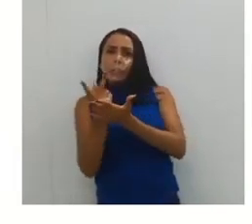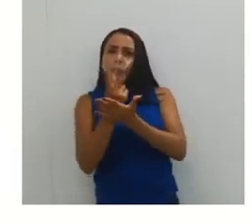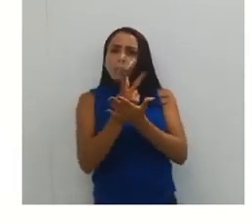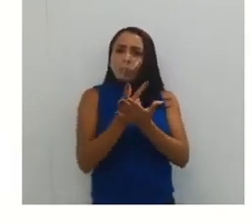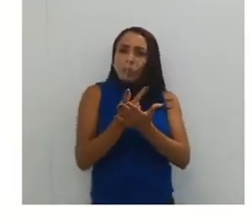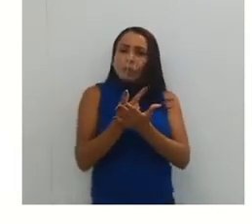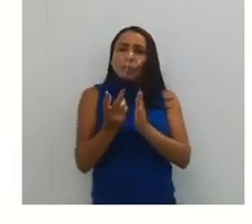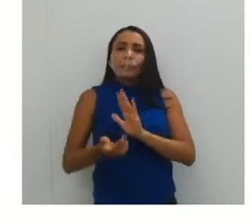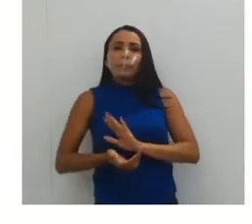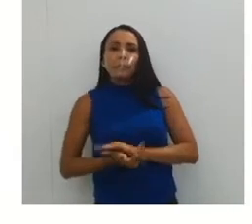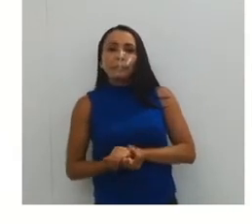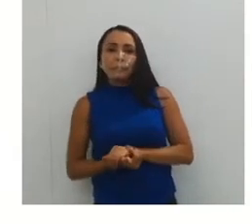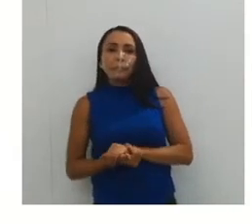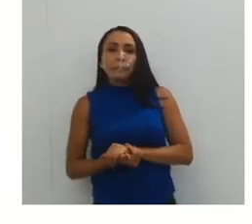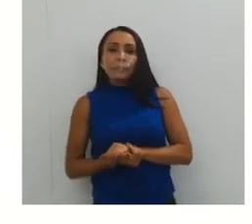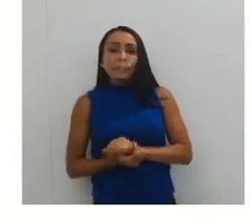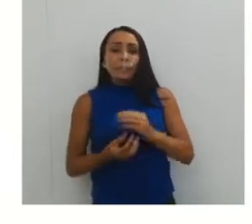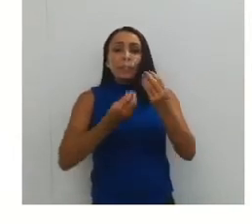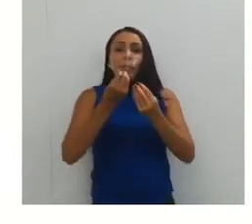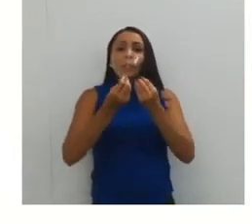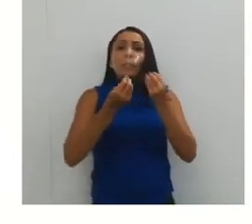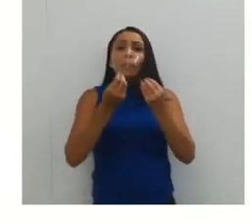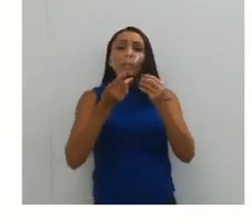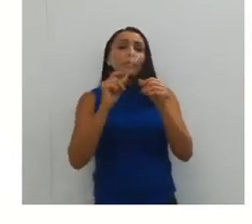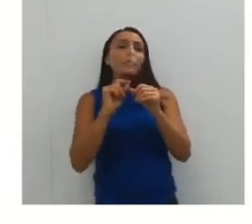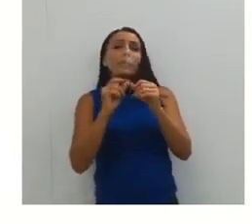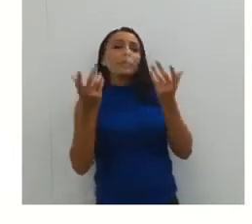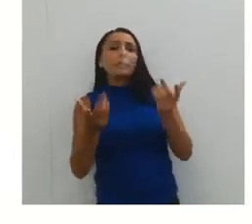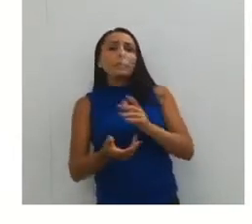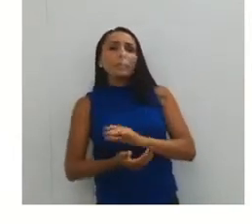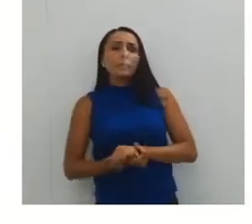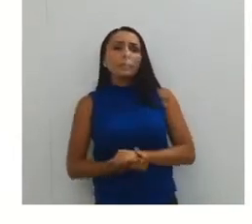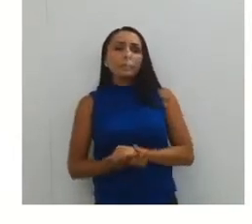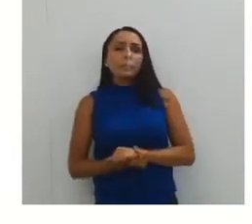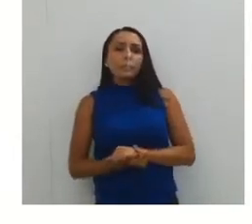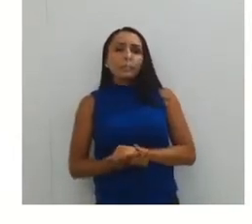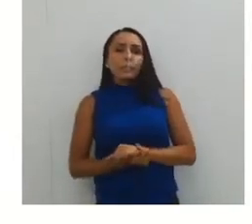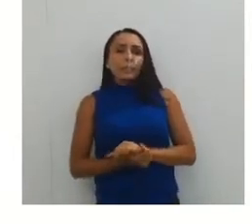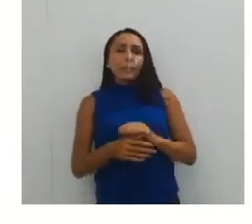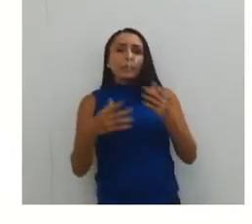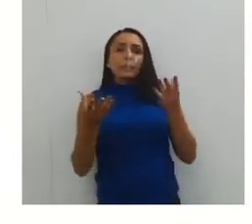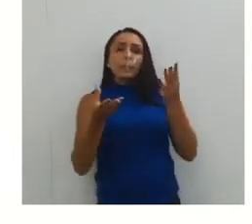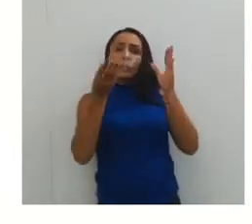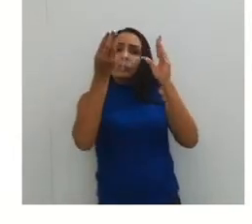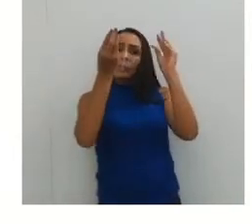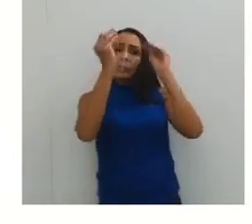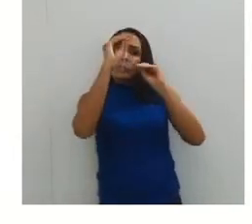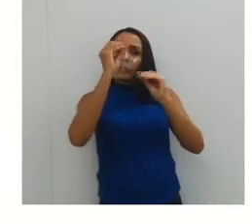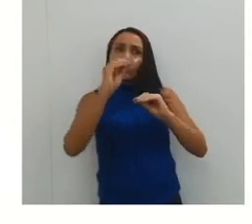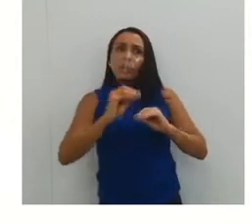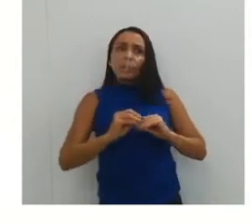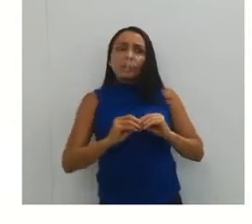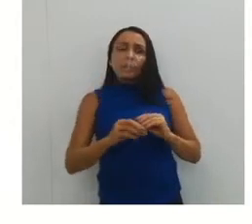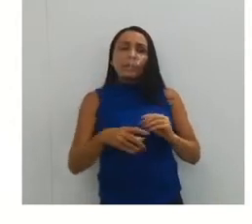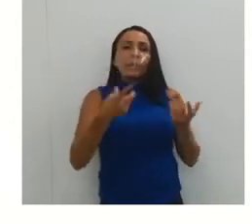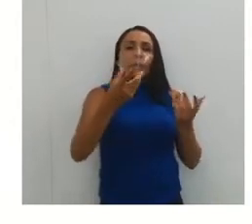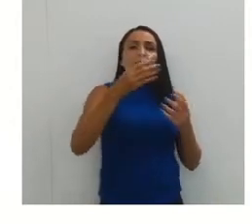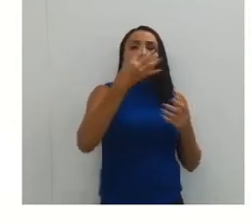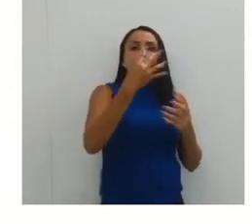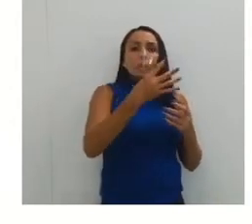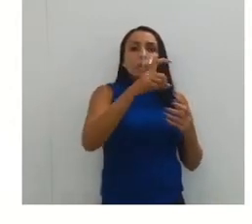aqui. Então, como é que resolve assim? Vamos decompor isso aí e colocar num produto fatorado, né? Fatorar isso